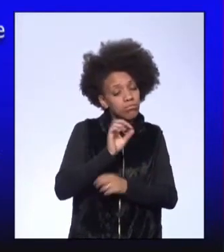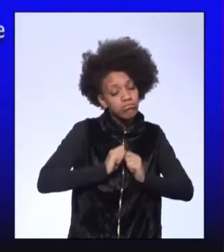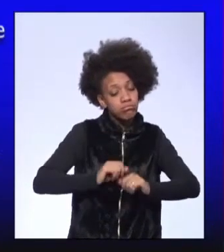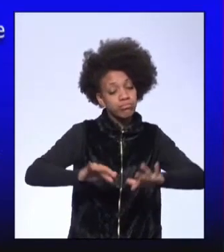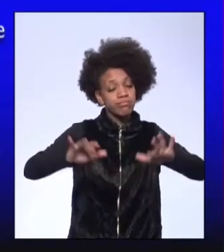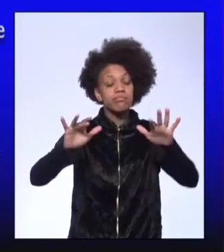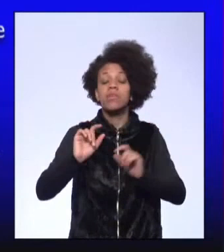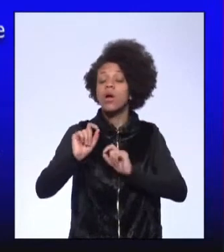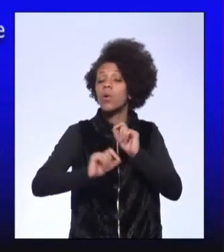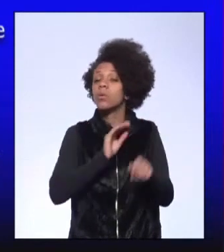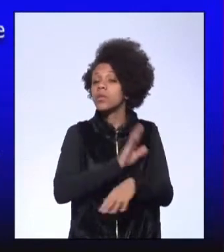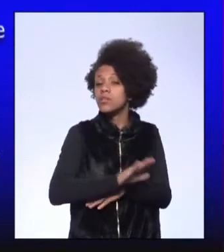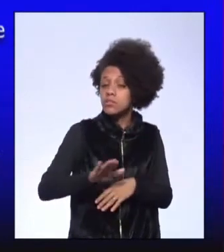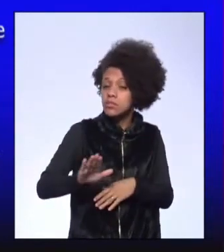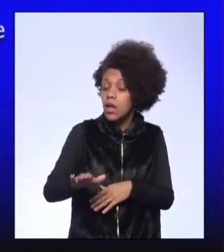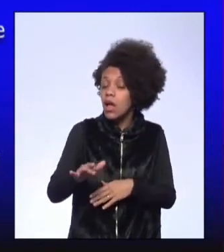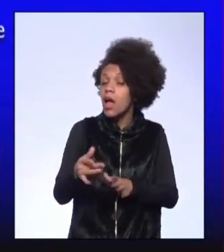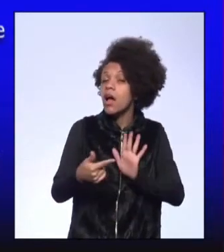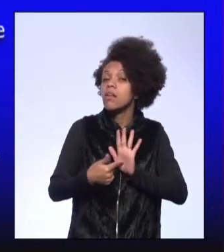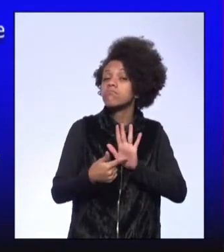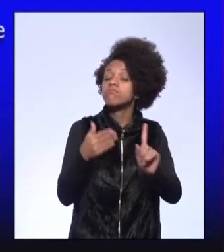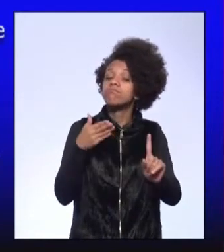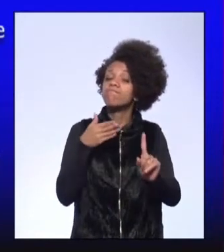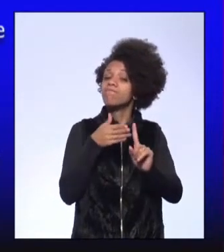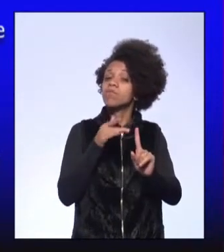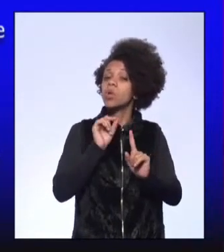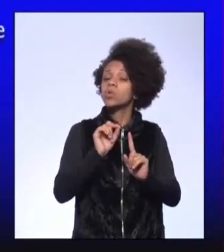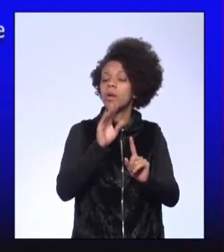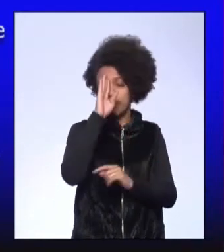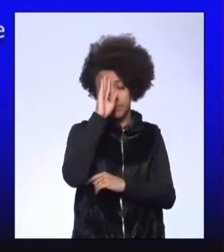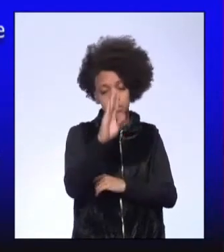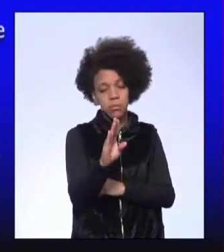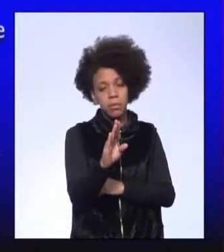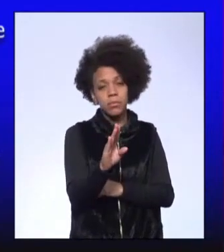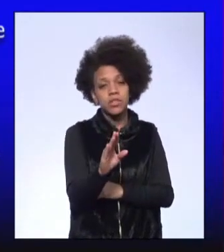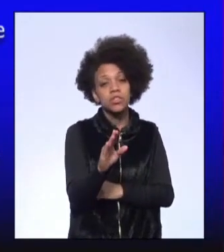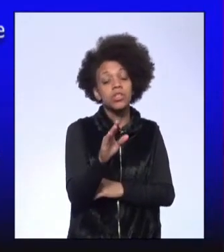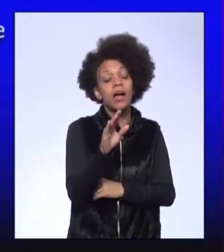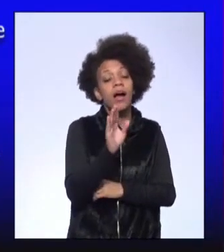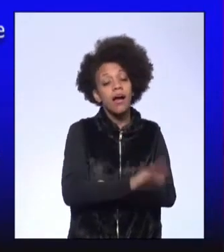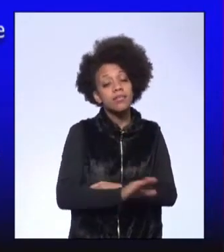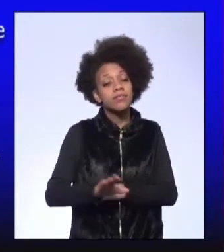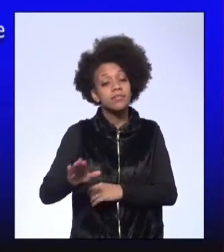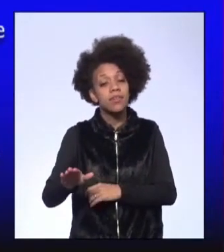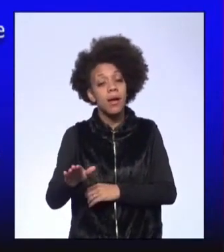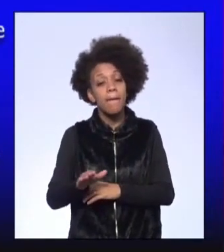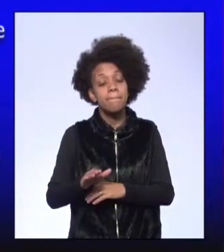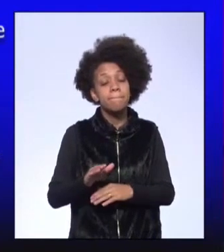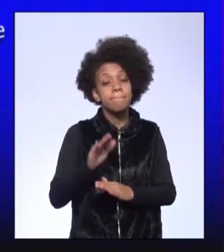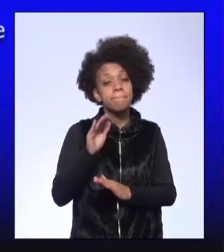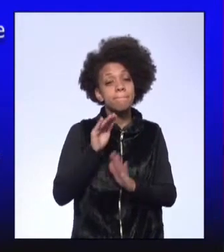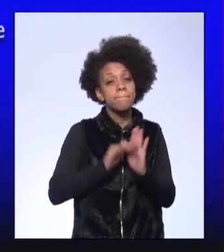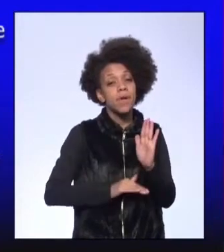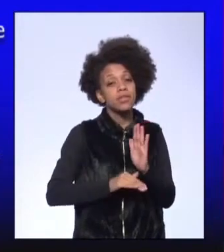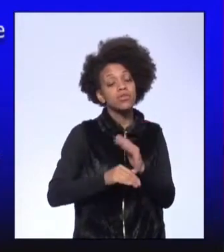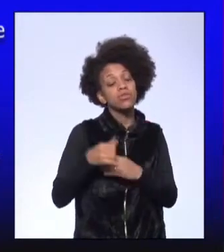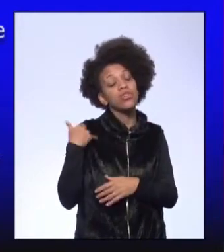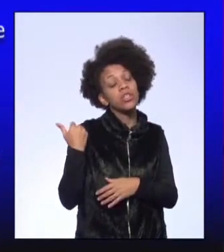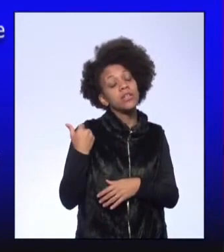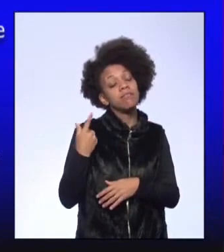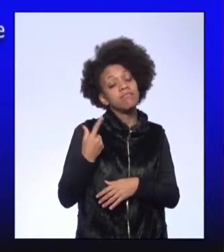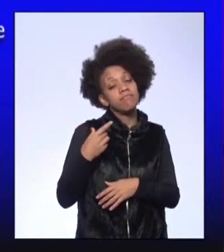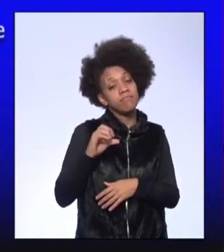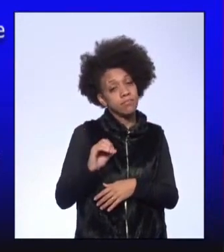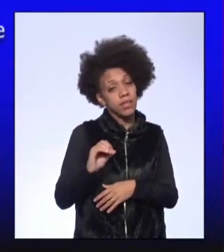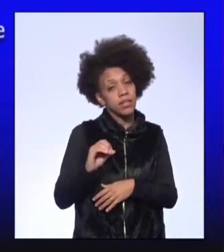transmissão em crianças, eu estou me referindo principalmente às crianças abaixo de 10 anos de idade, em que os estudos